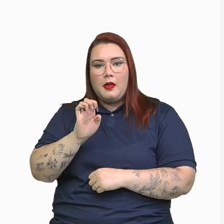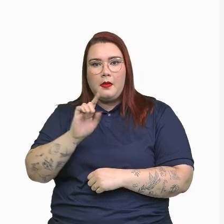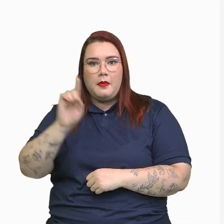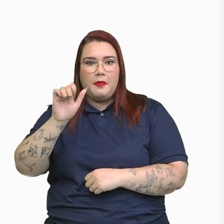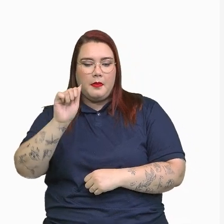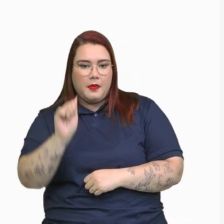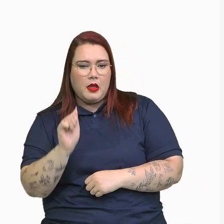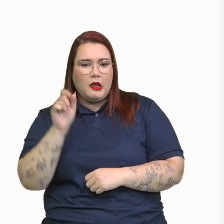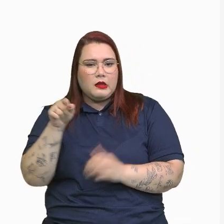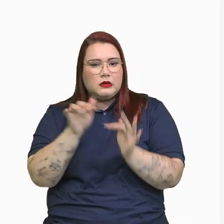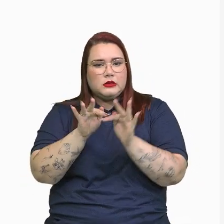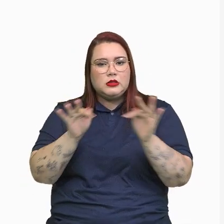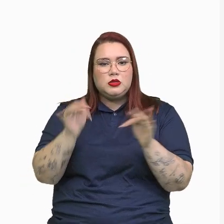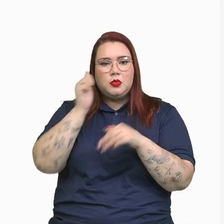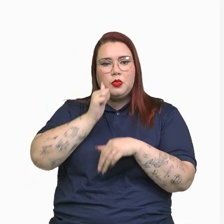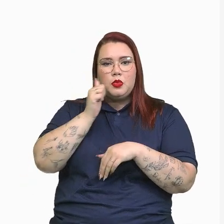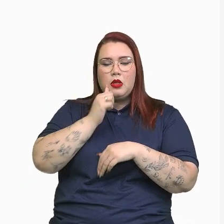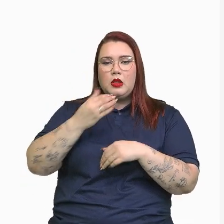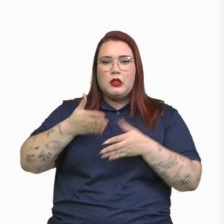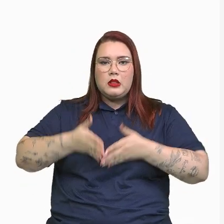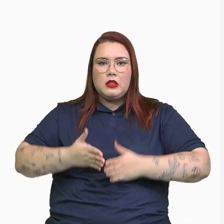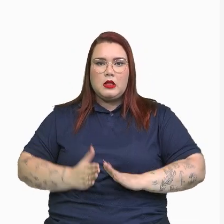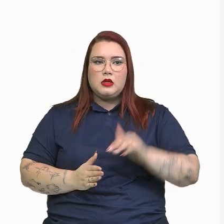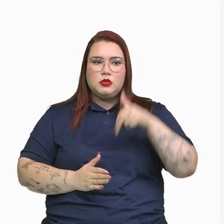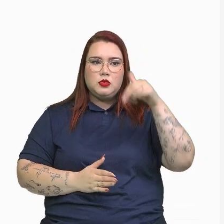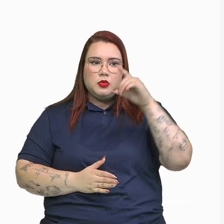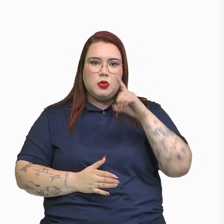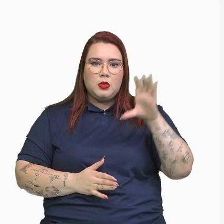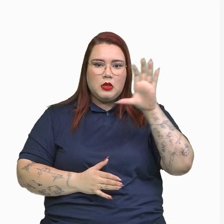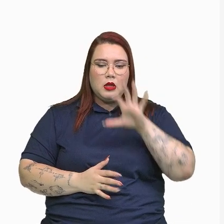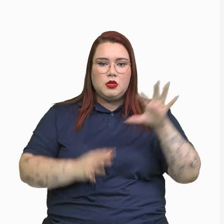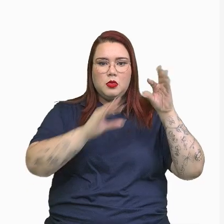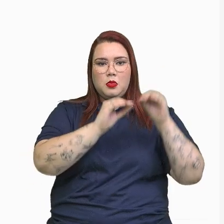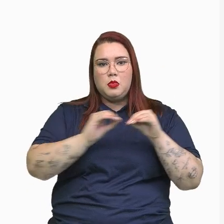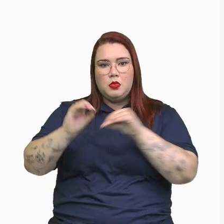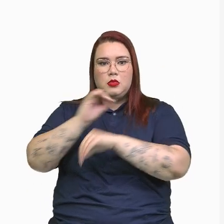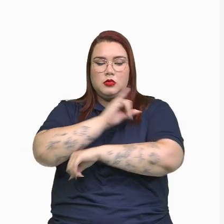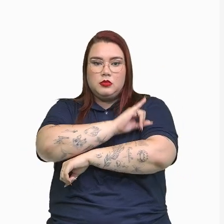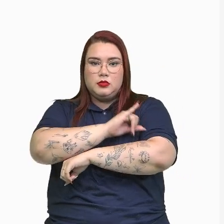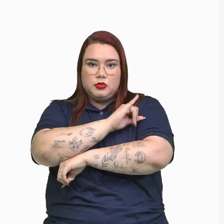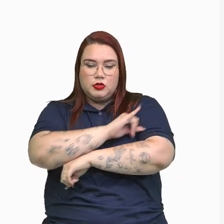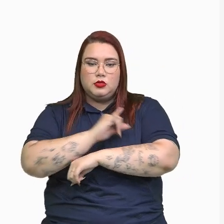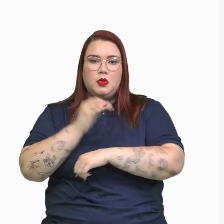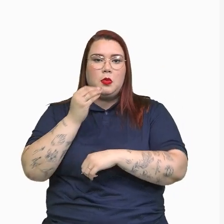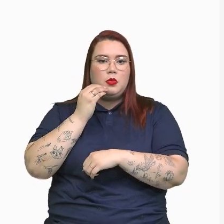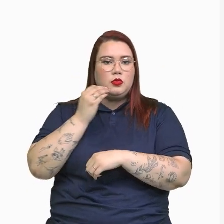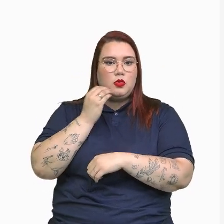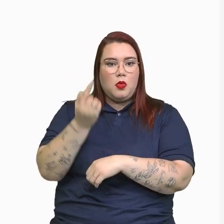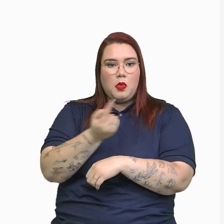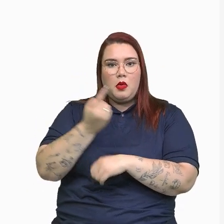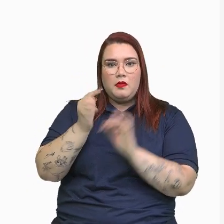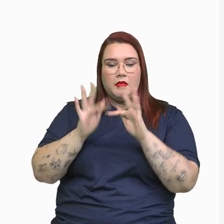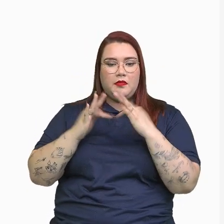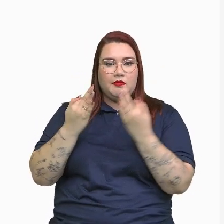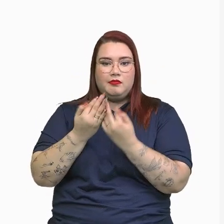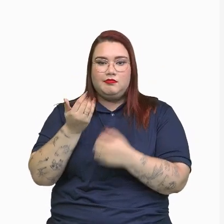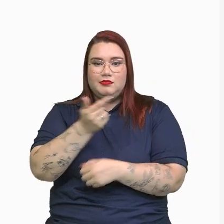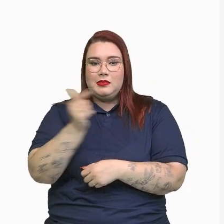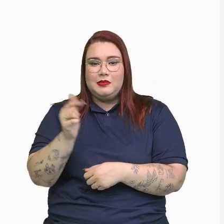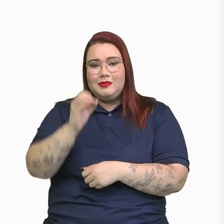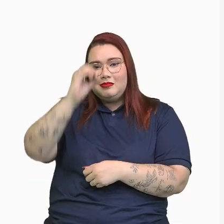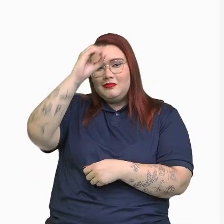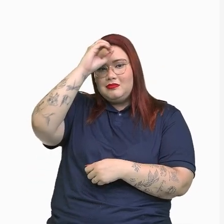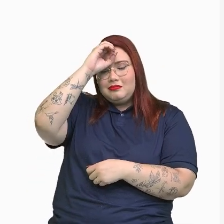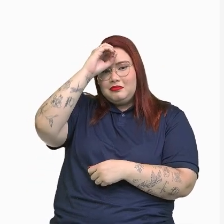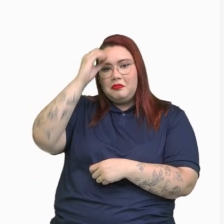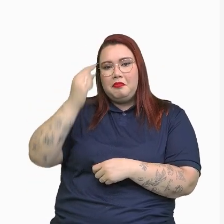simples nordestina que vai para o Rio de Janeiro atrás de oportunidades. Órfã e sozinha, a ingênua Macabeia